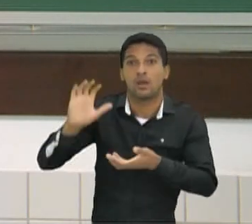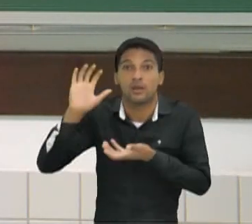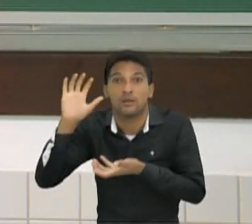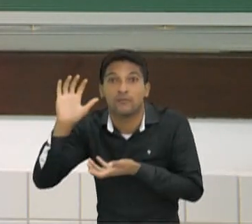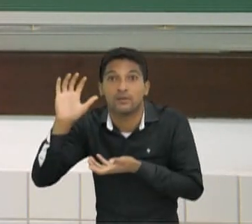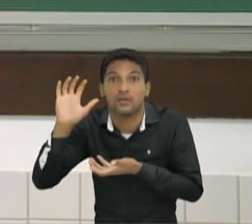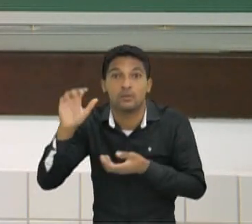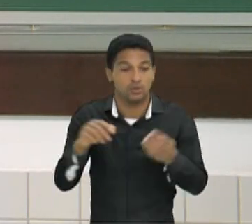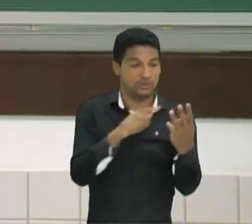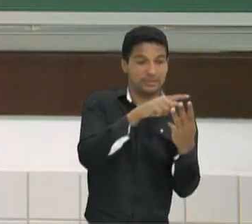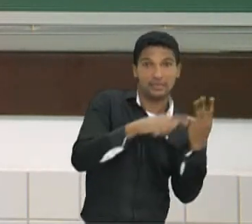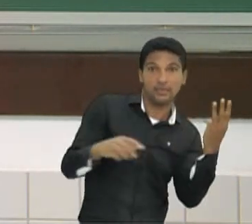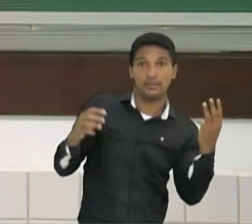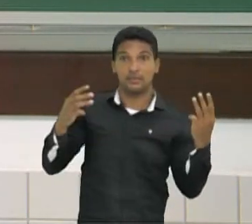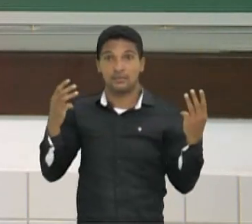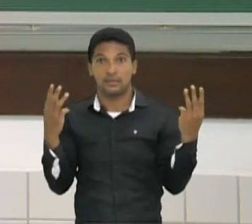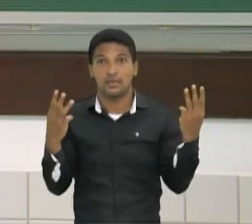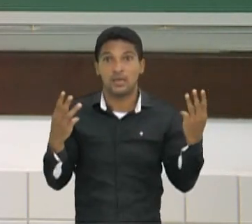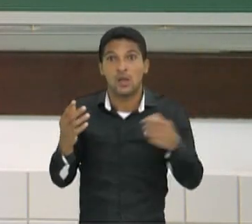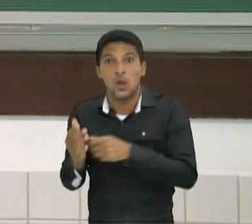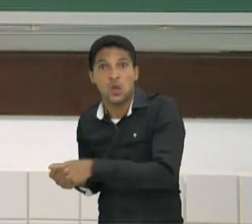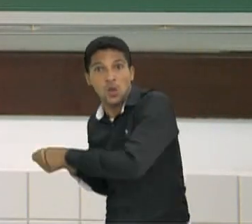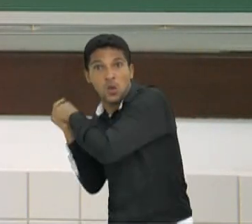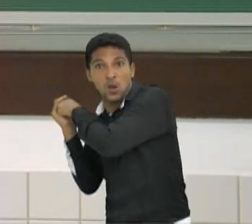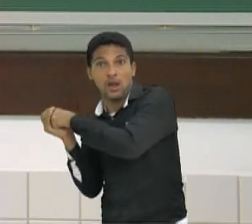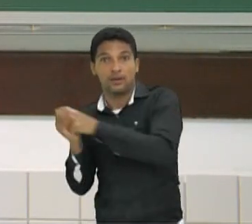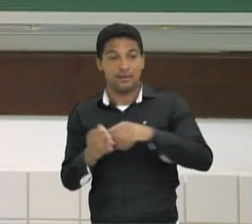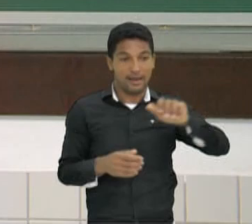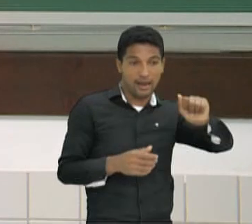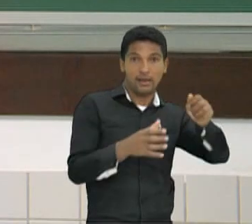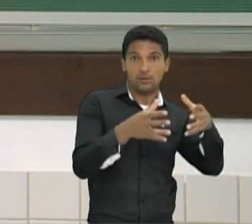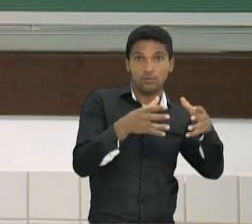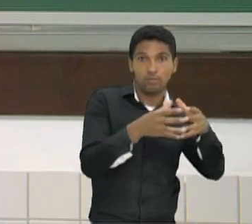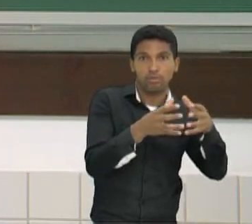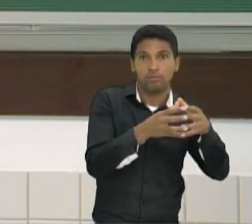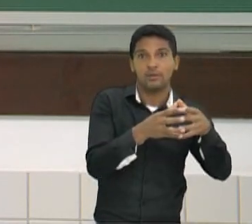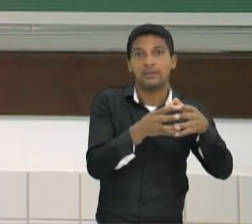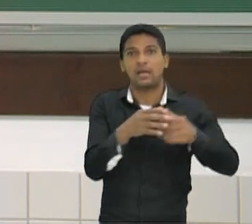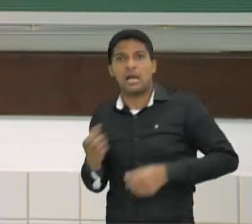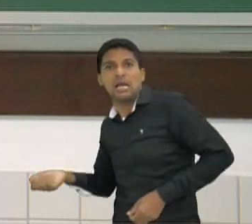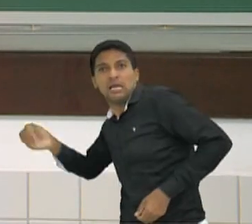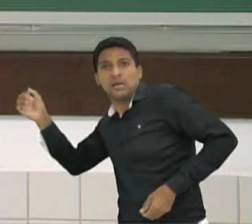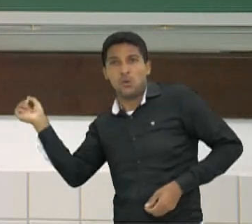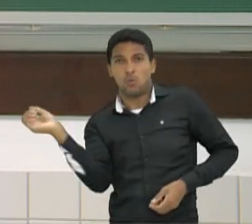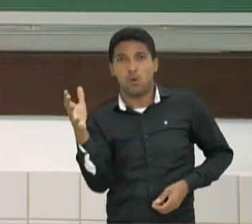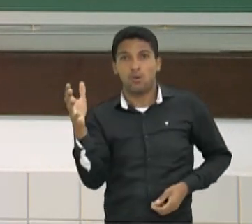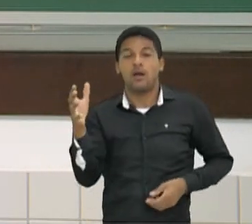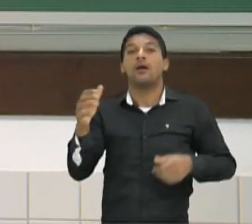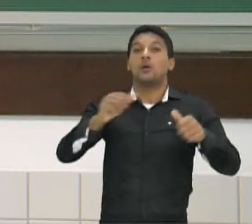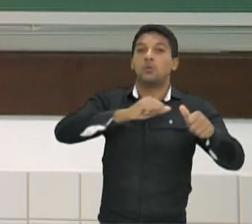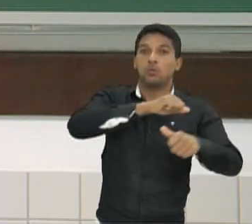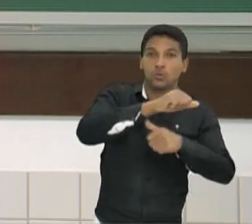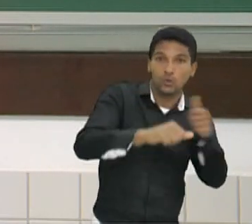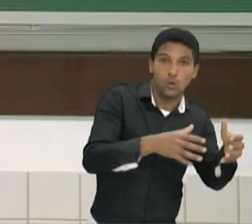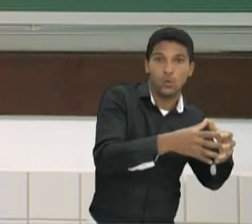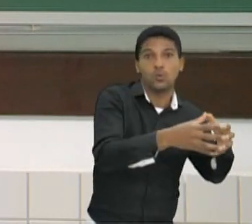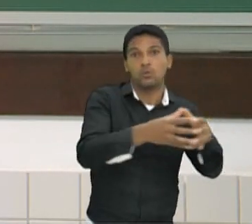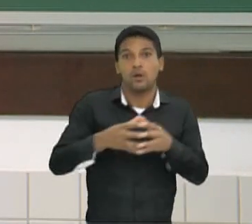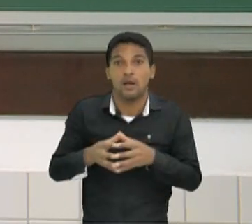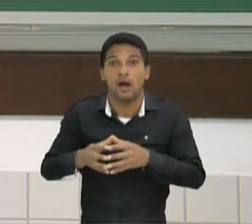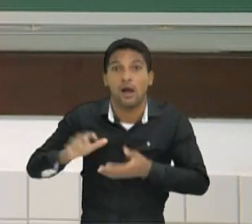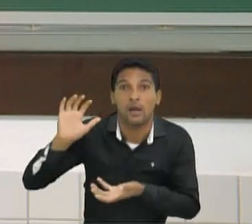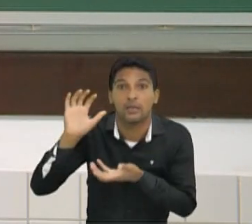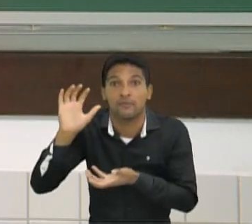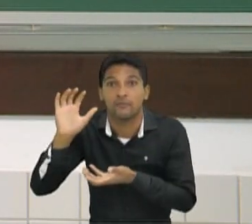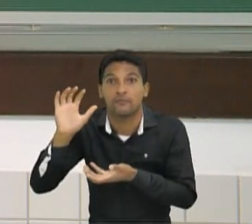rebatedores que têm que ser eliminados. Aconteceu essa troca, a equipe A saiu do ataque, foi para a defesa. Quando a equipe A, que estava